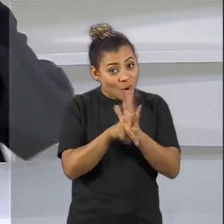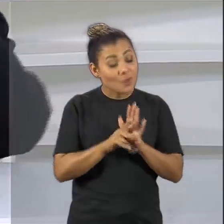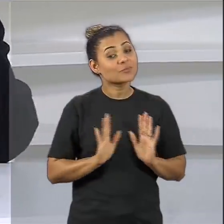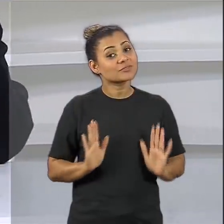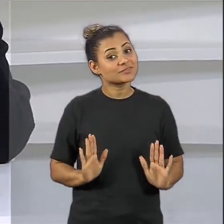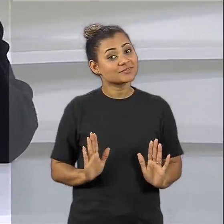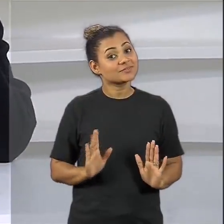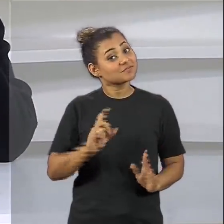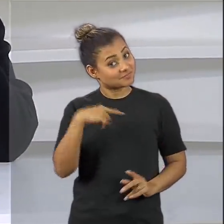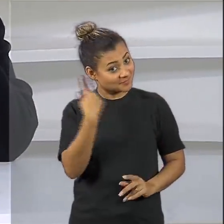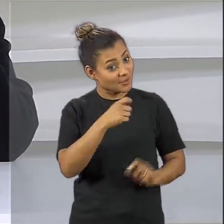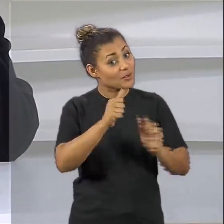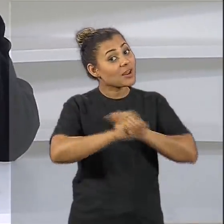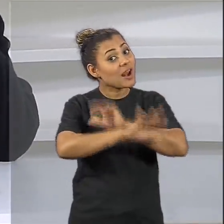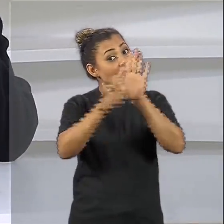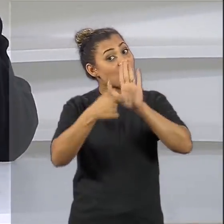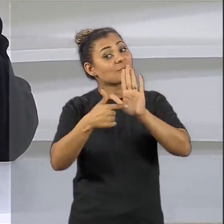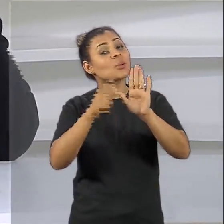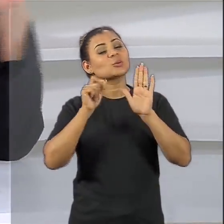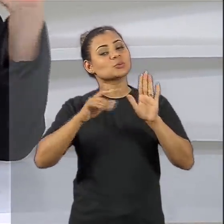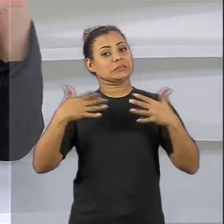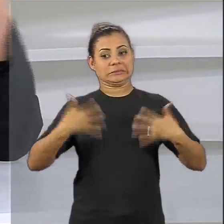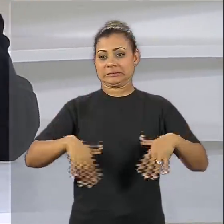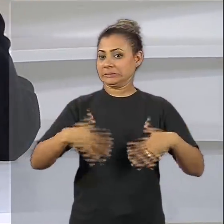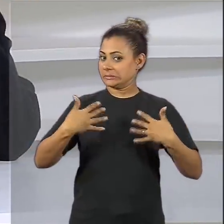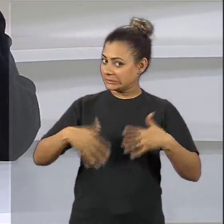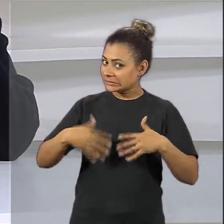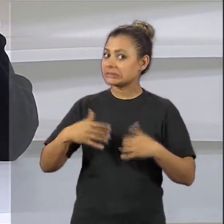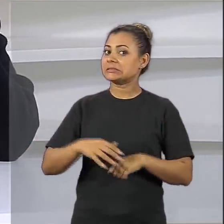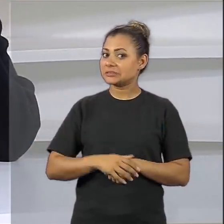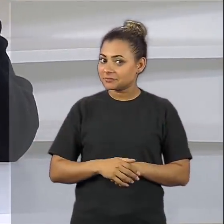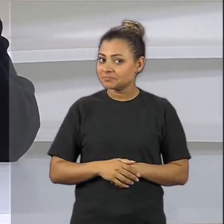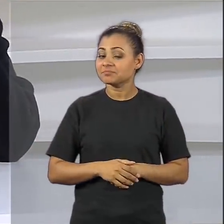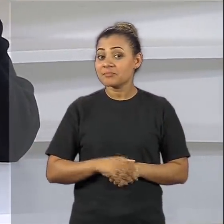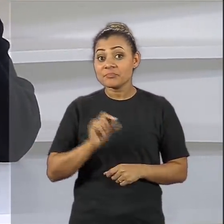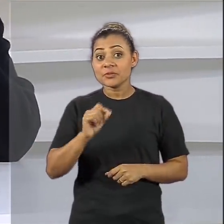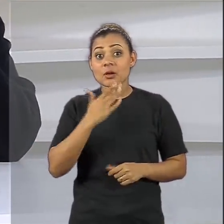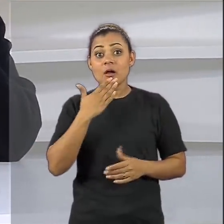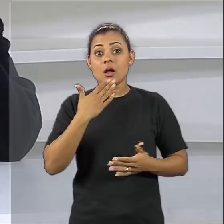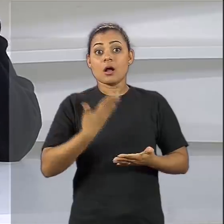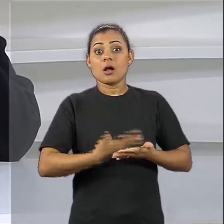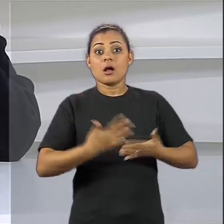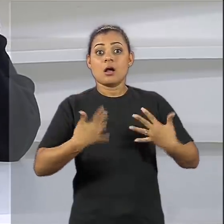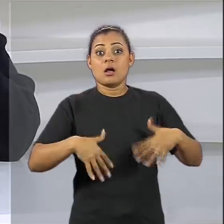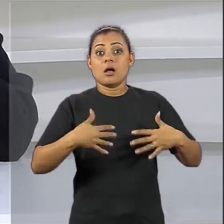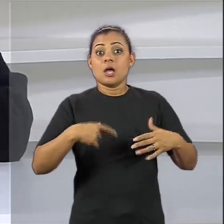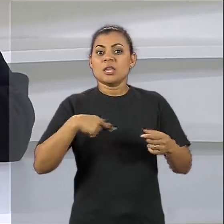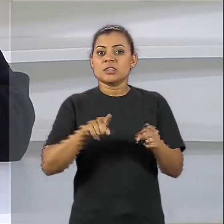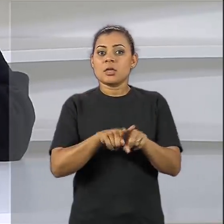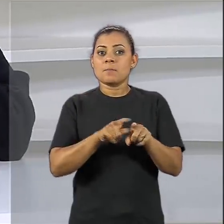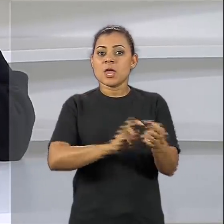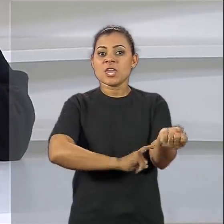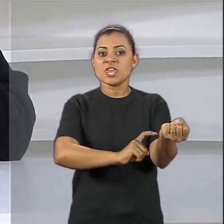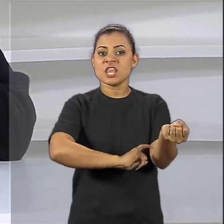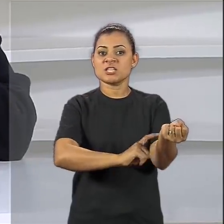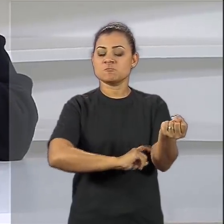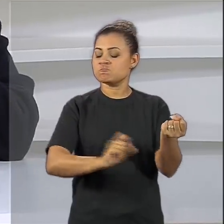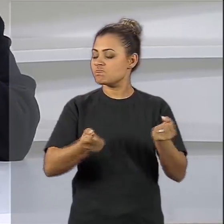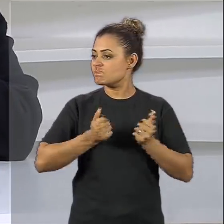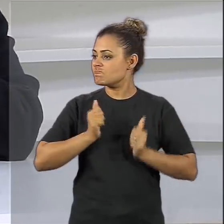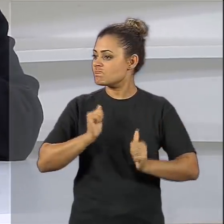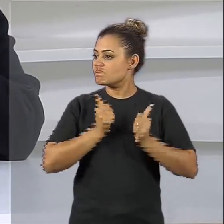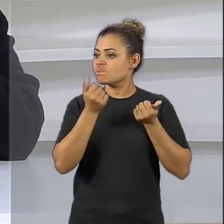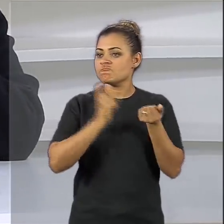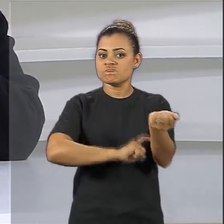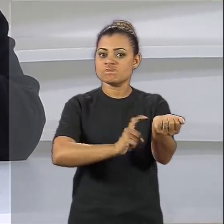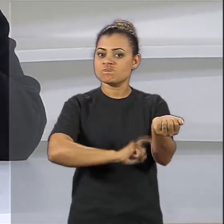acho que deixa muito claro o nível de, primeiro, perplexidade, segundo, de irritação. Né?